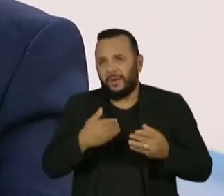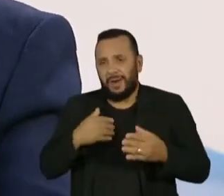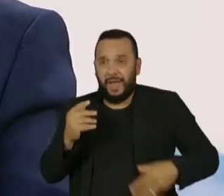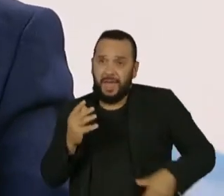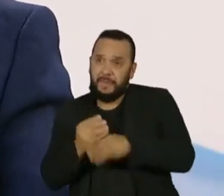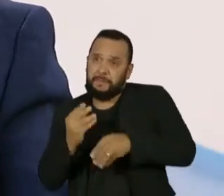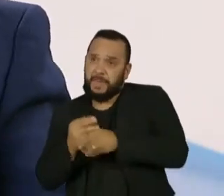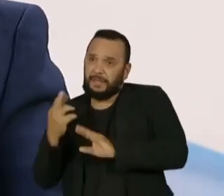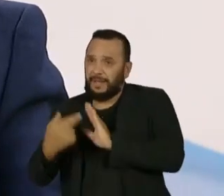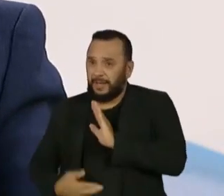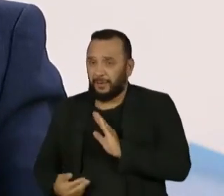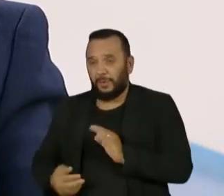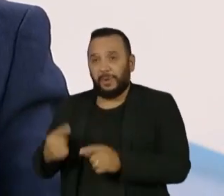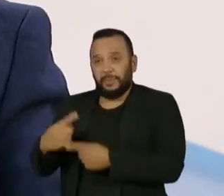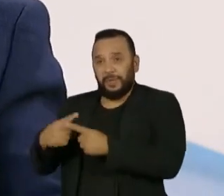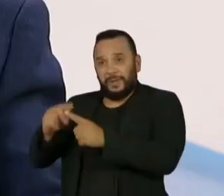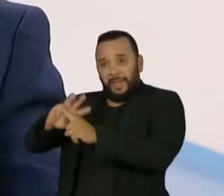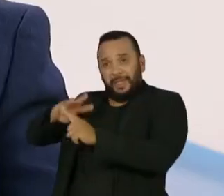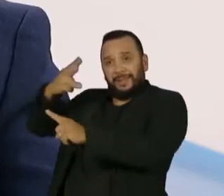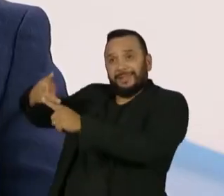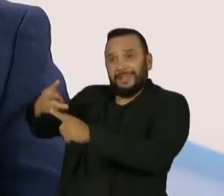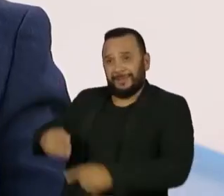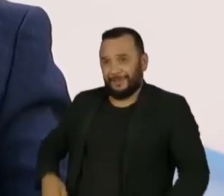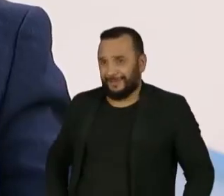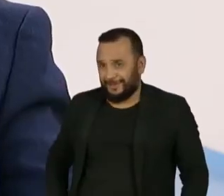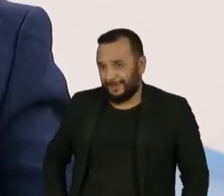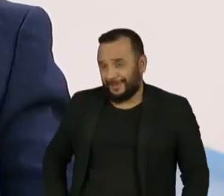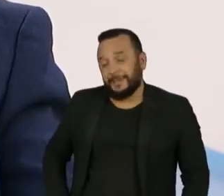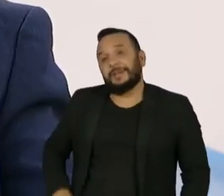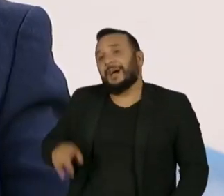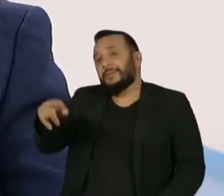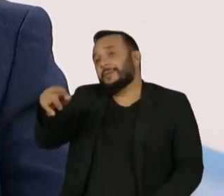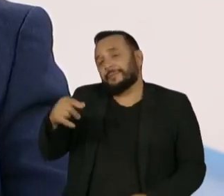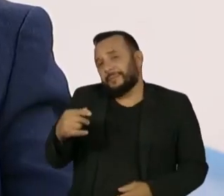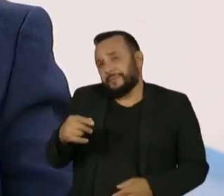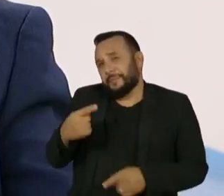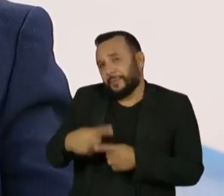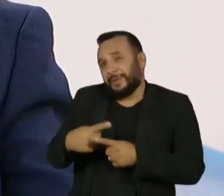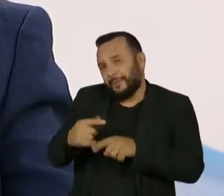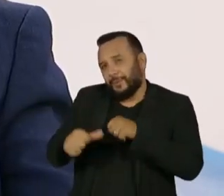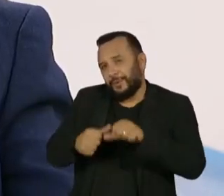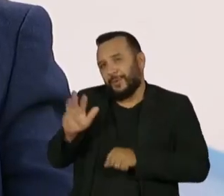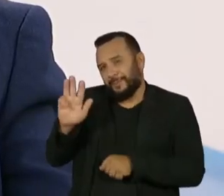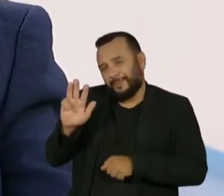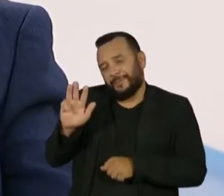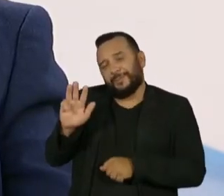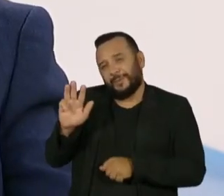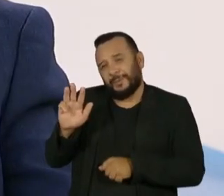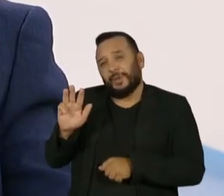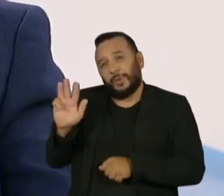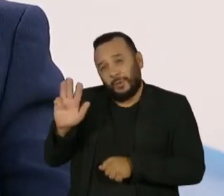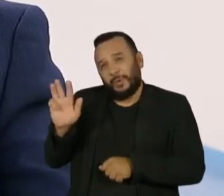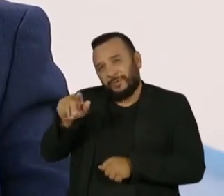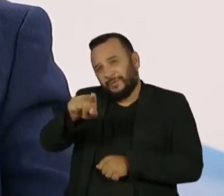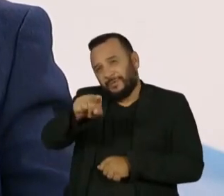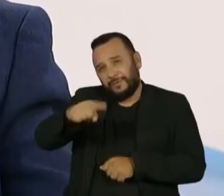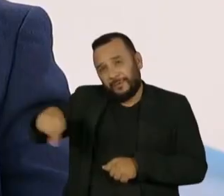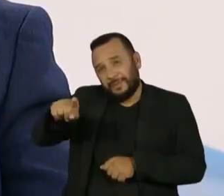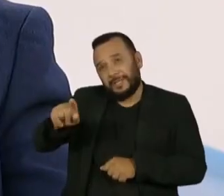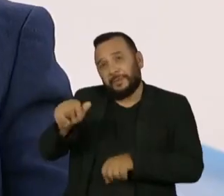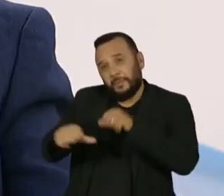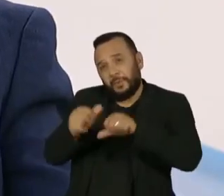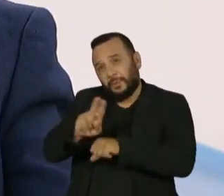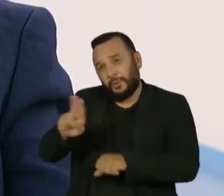Coincidência. Deve ser porque mudou o presidente. Mas o fato é que o orçamento, na verdade, foi uma relação e uma inspiração do